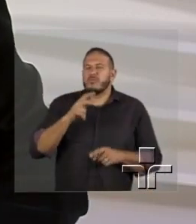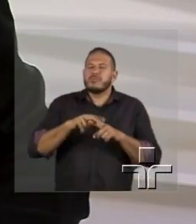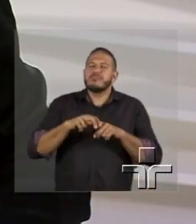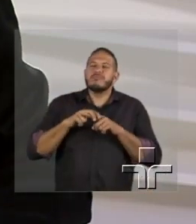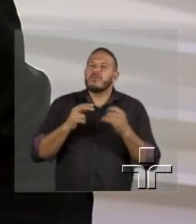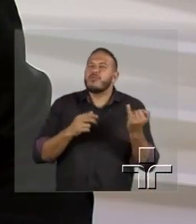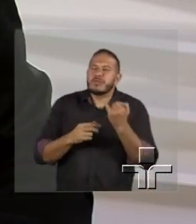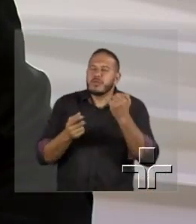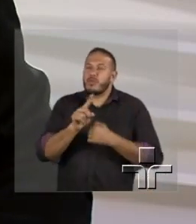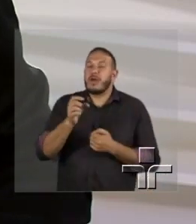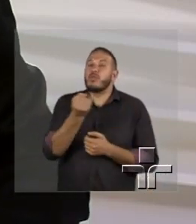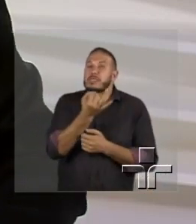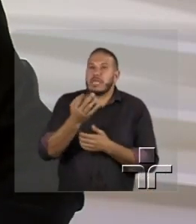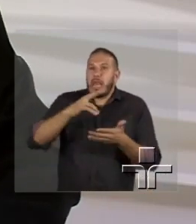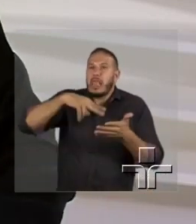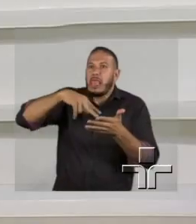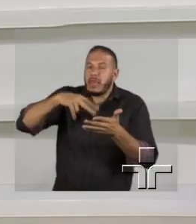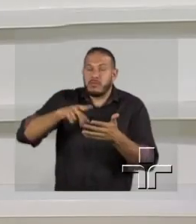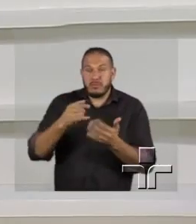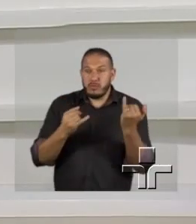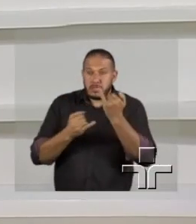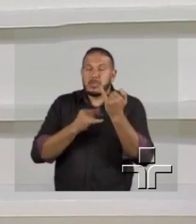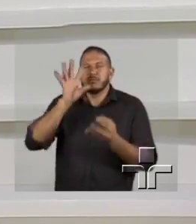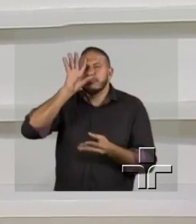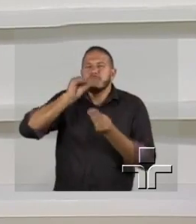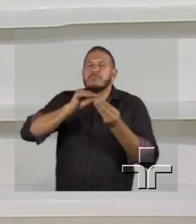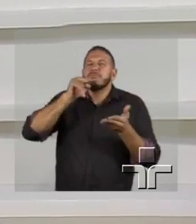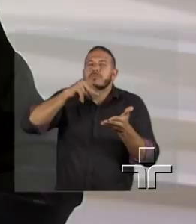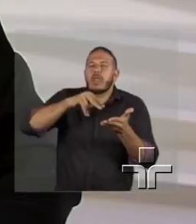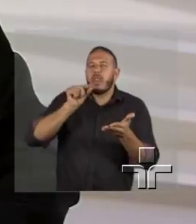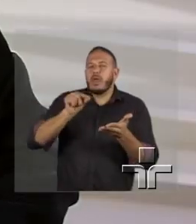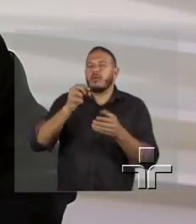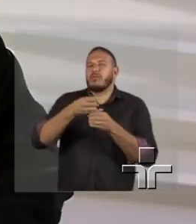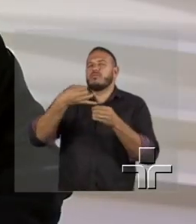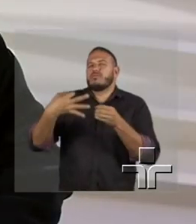da Secretaria de Governo. É só um instante.